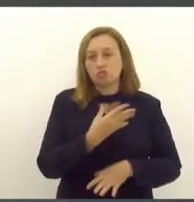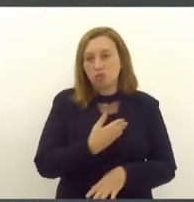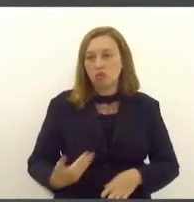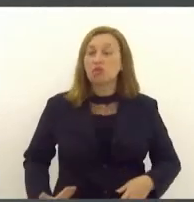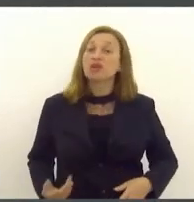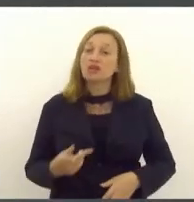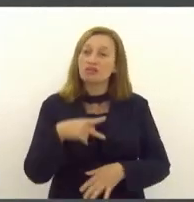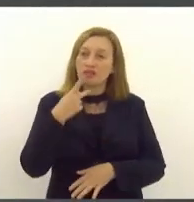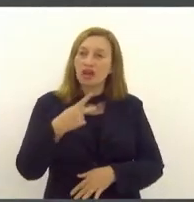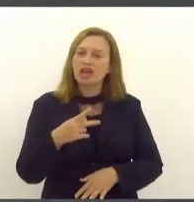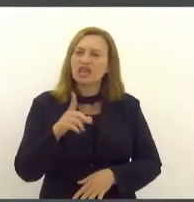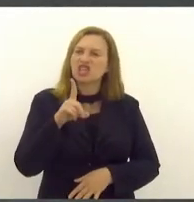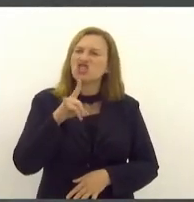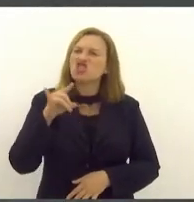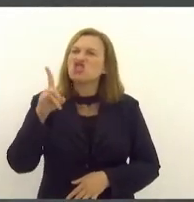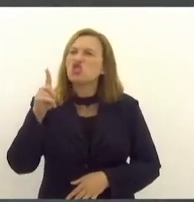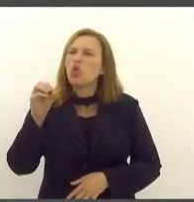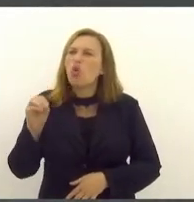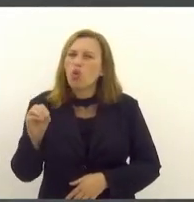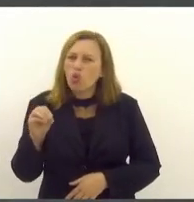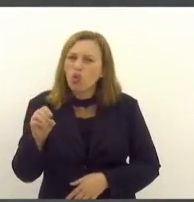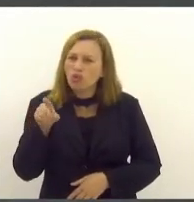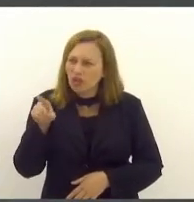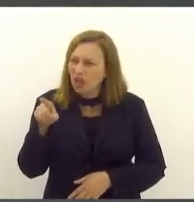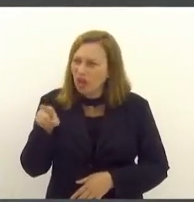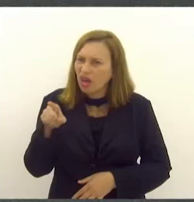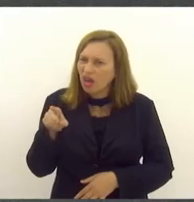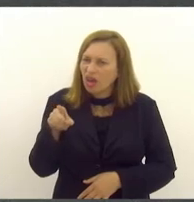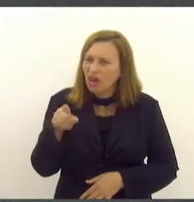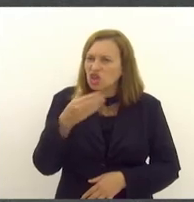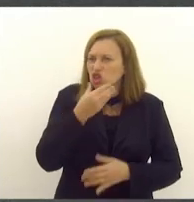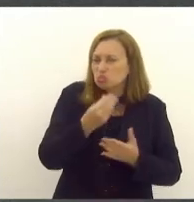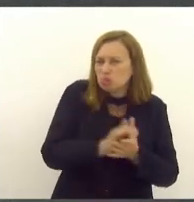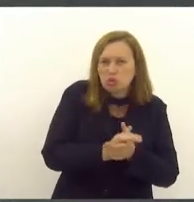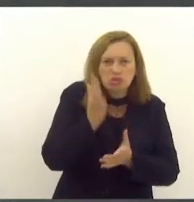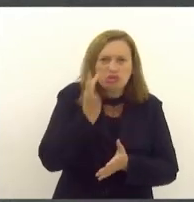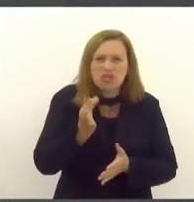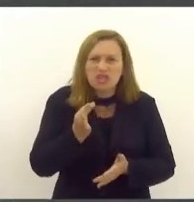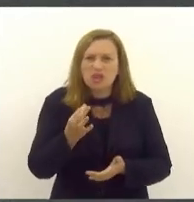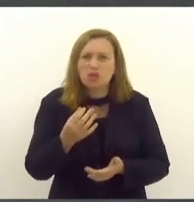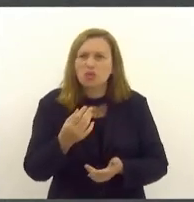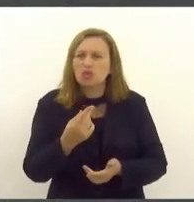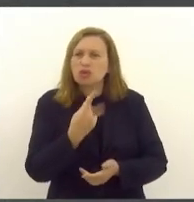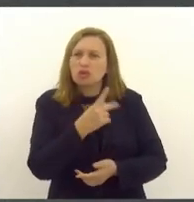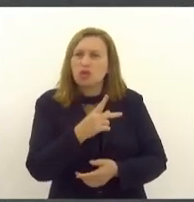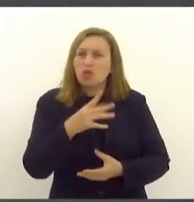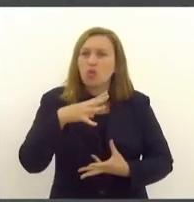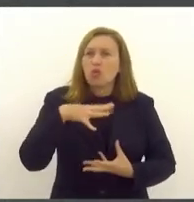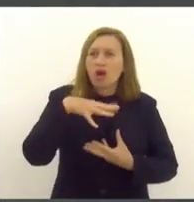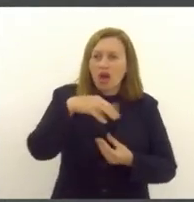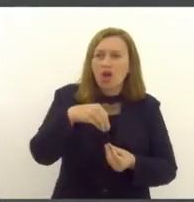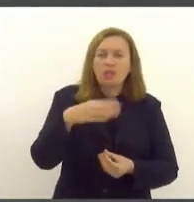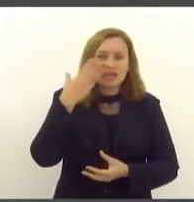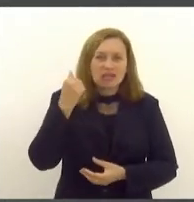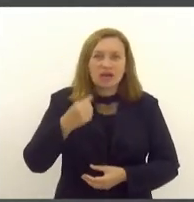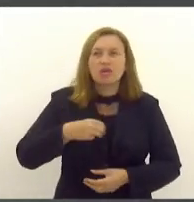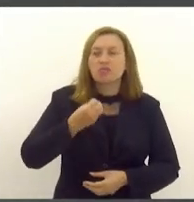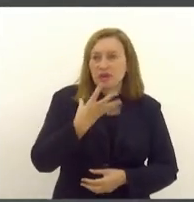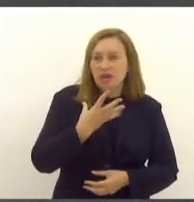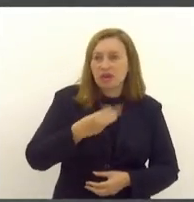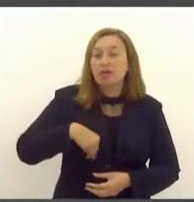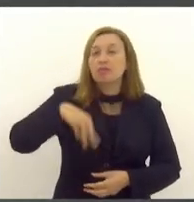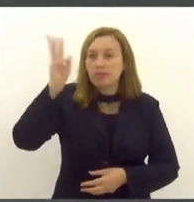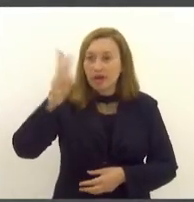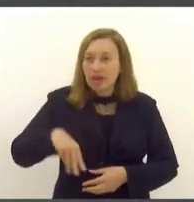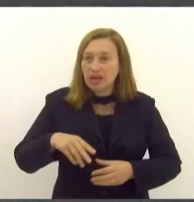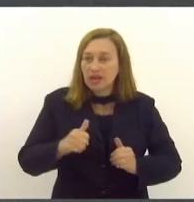fazer mais um recado esse tal de Diogo Diego né que é o capanga o marido sei lá que diabo é dela o Fantasma sabe bem para quem aparece né fica